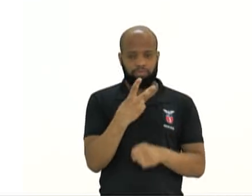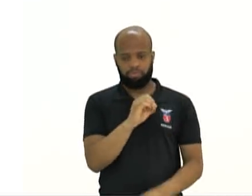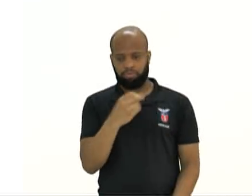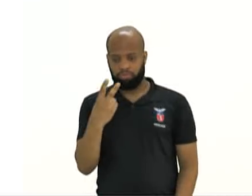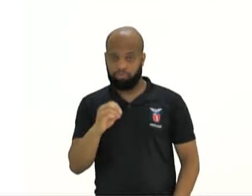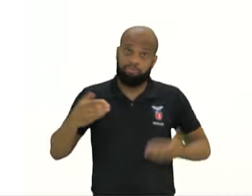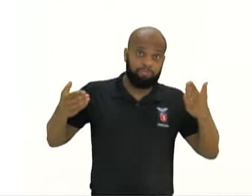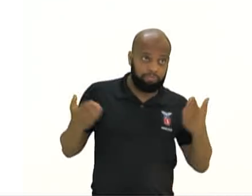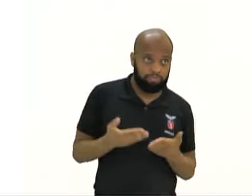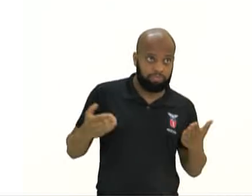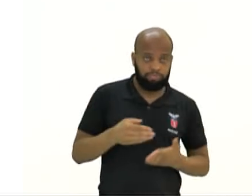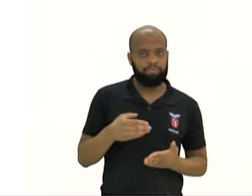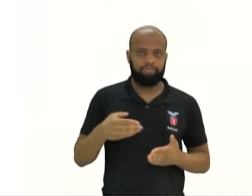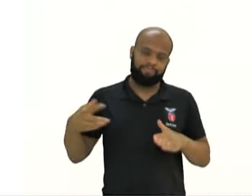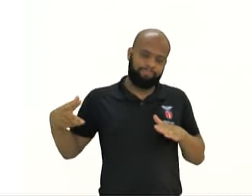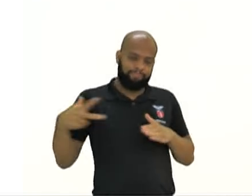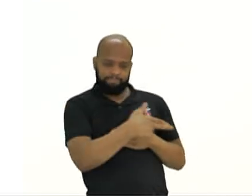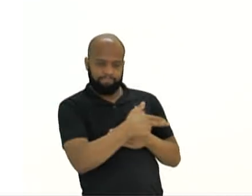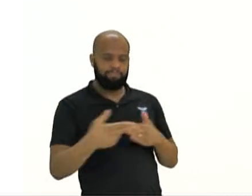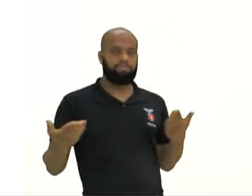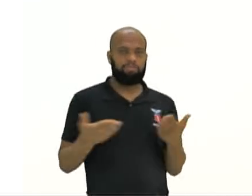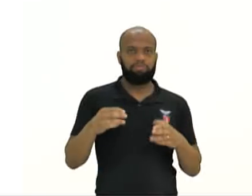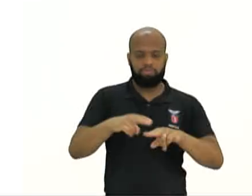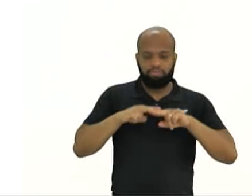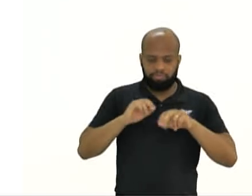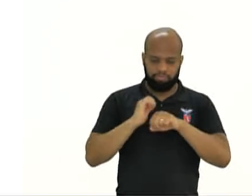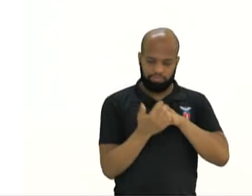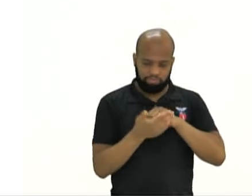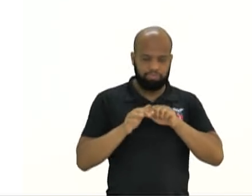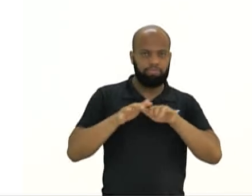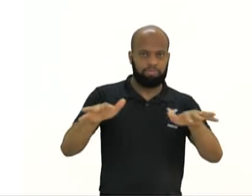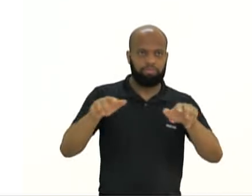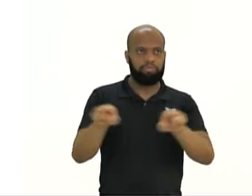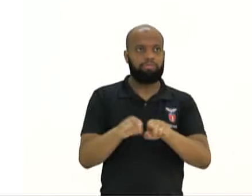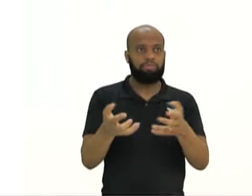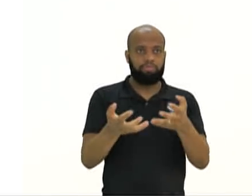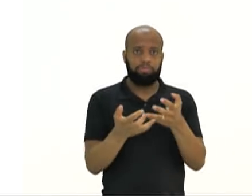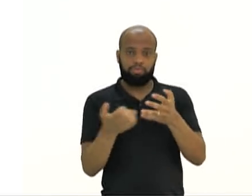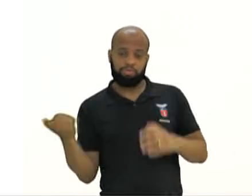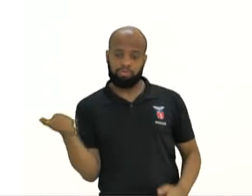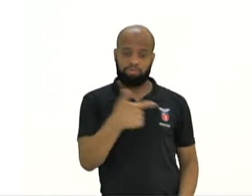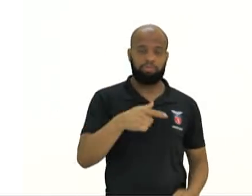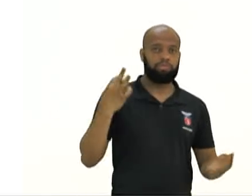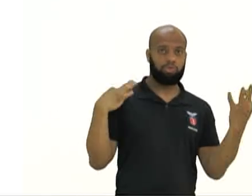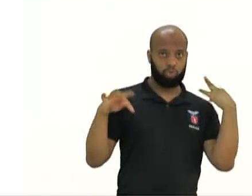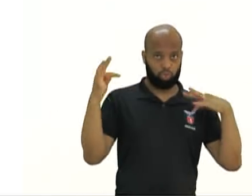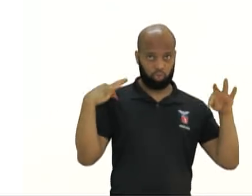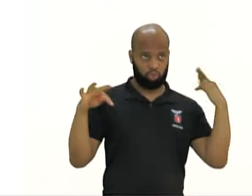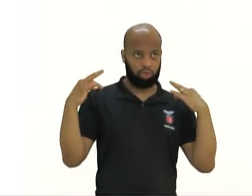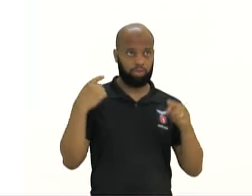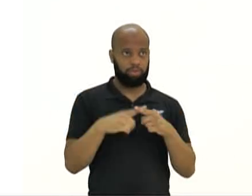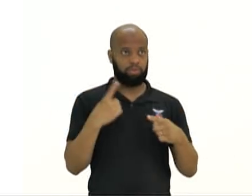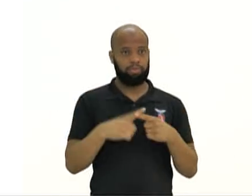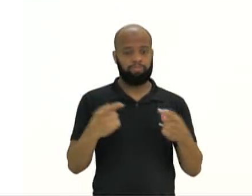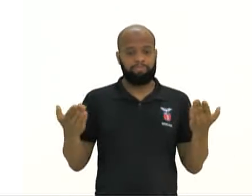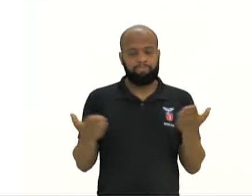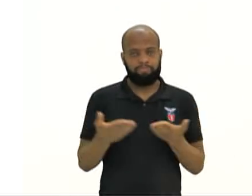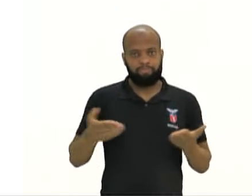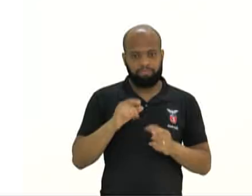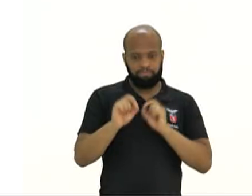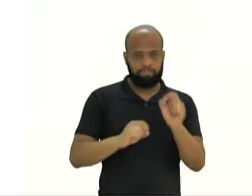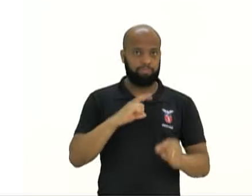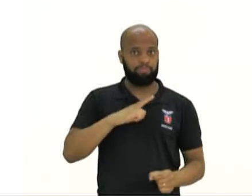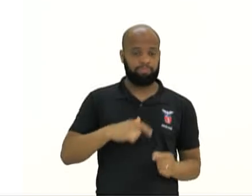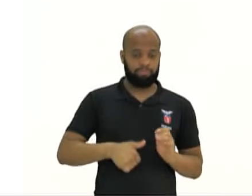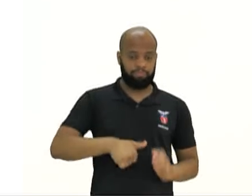aqui, isso foi interrompido pela pandemia. Eles querem superar o turismo, que por enquanto, é a atividade que